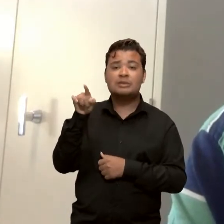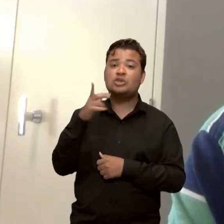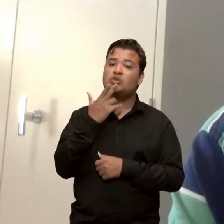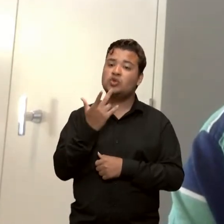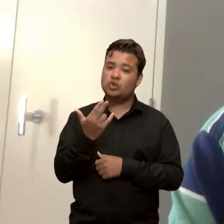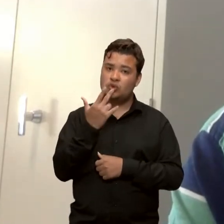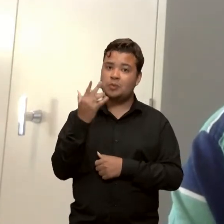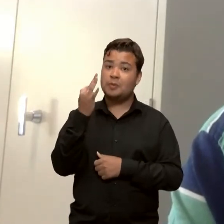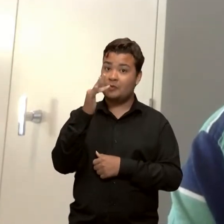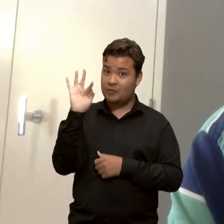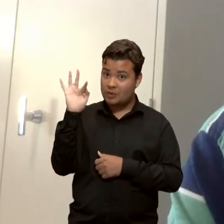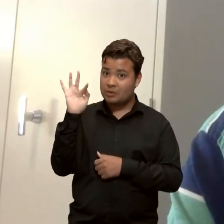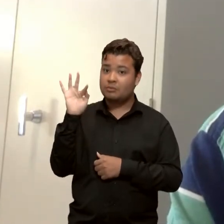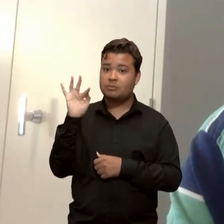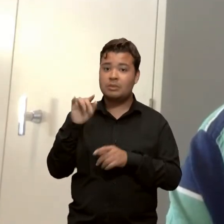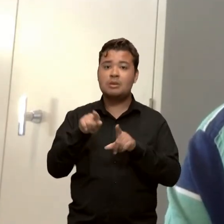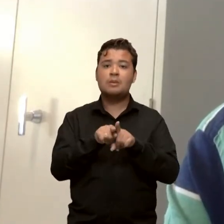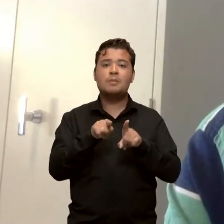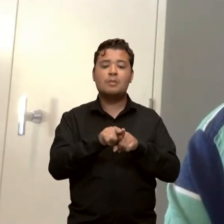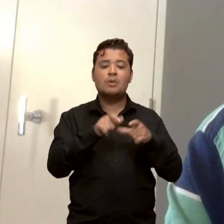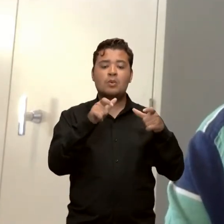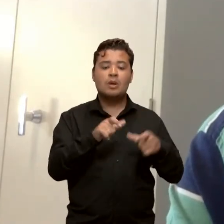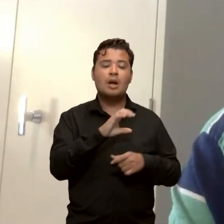vai no Canadá,